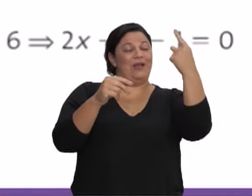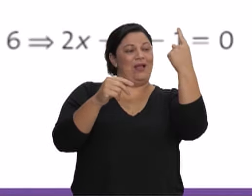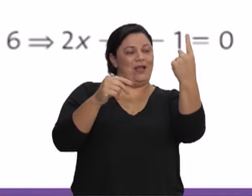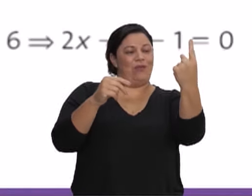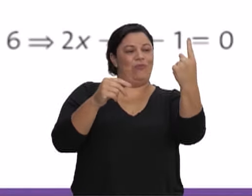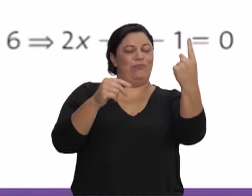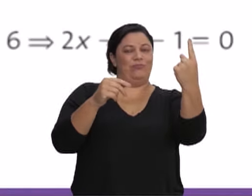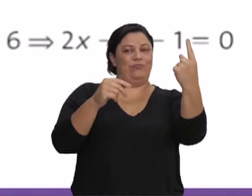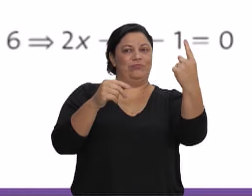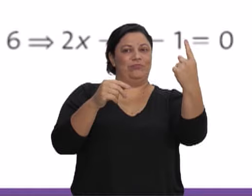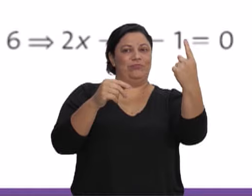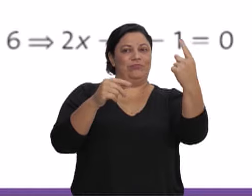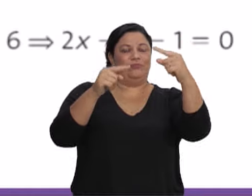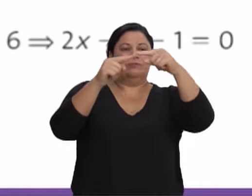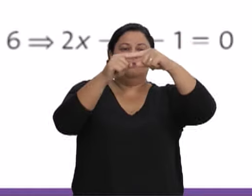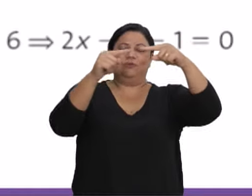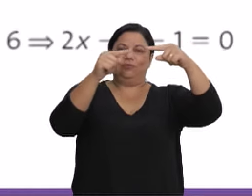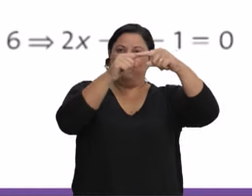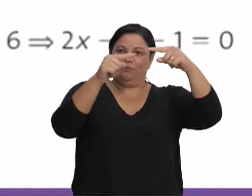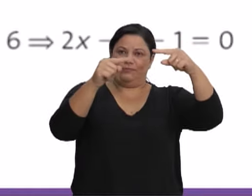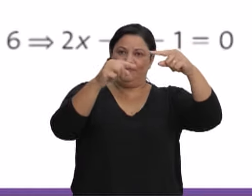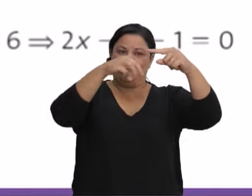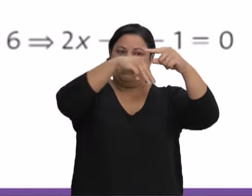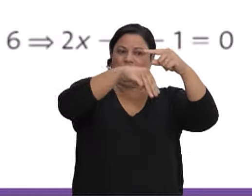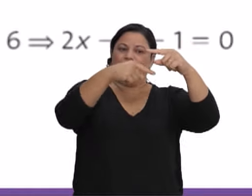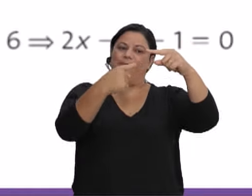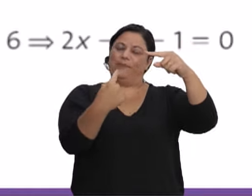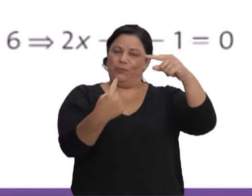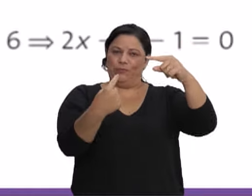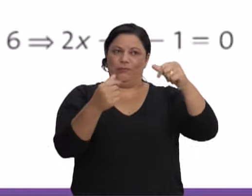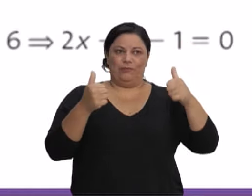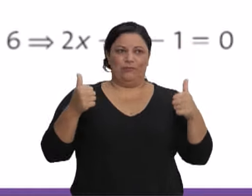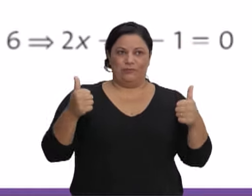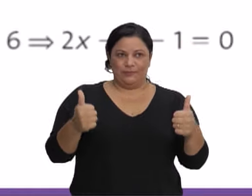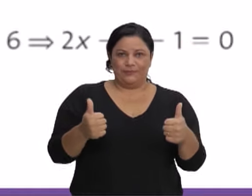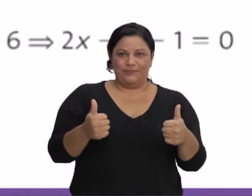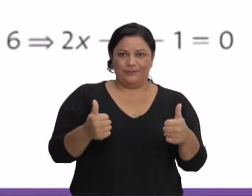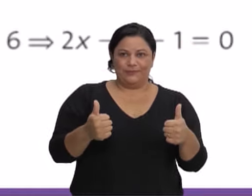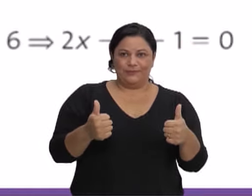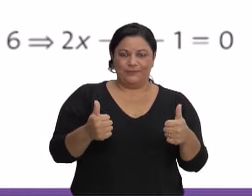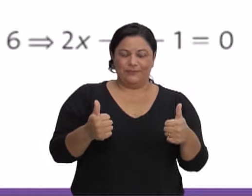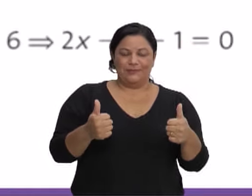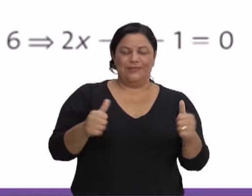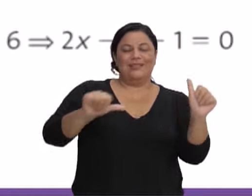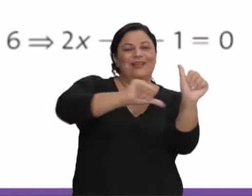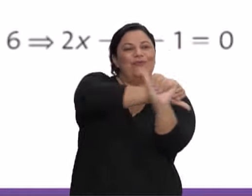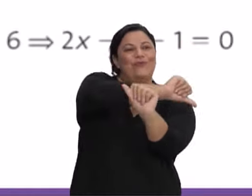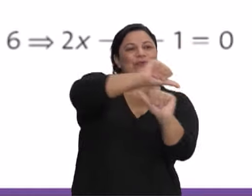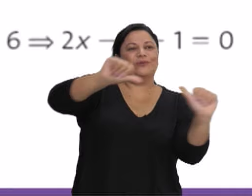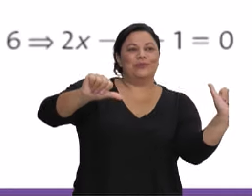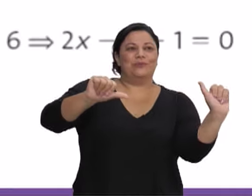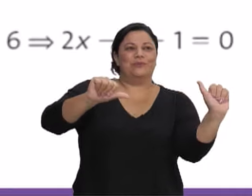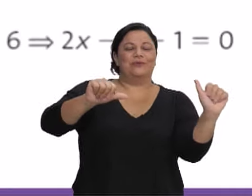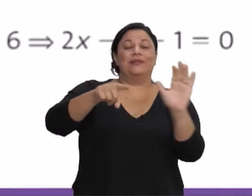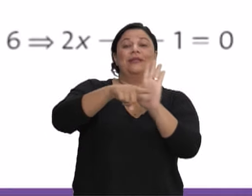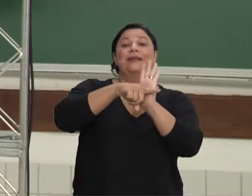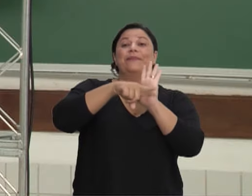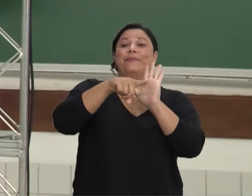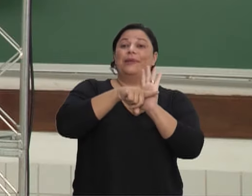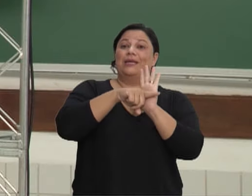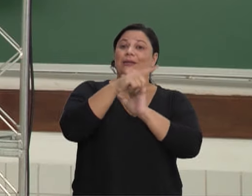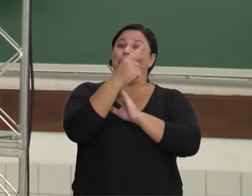sobre M1. Tranquilo? Vou substituir o M1. Então, vou ficar com menos